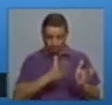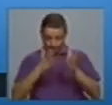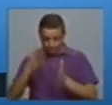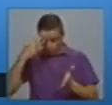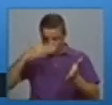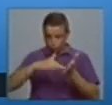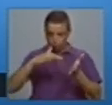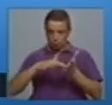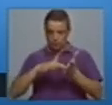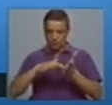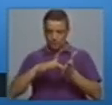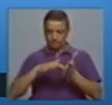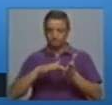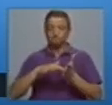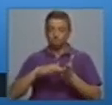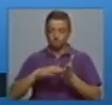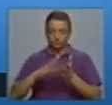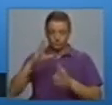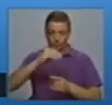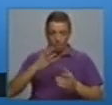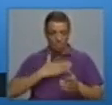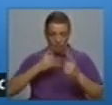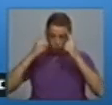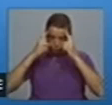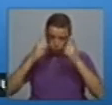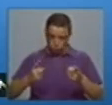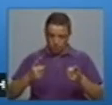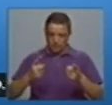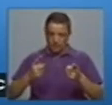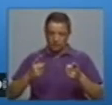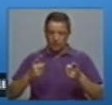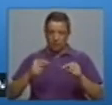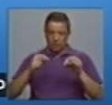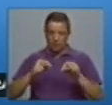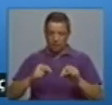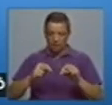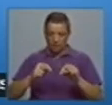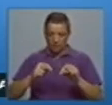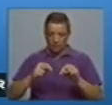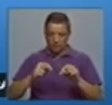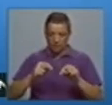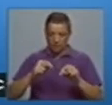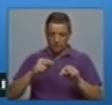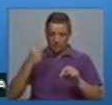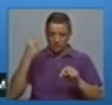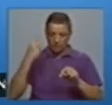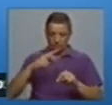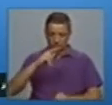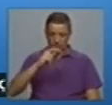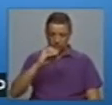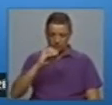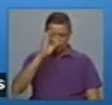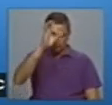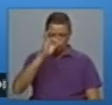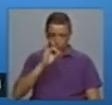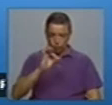eu até acho que é ainda mais surpreendente do que este que eu acabei de dizer é que eles encontraram cerca de 30%